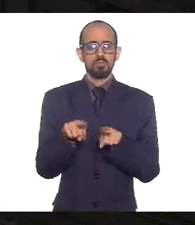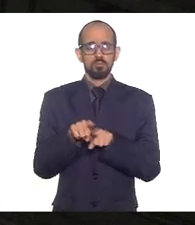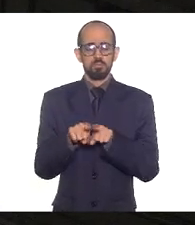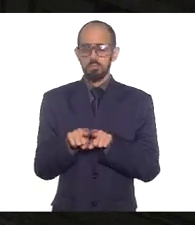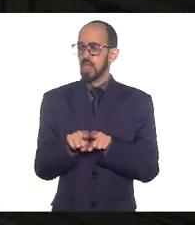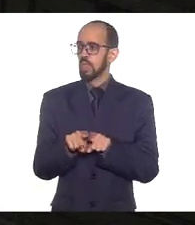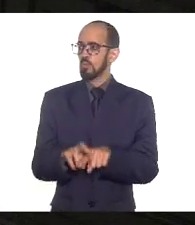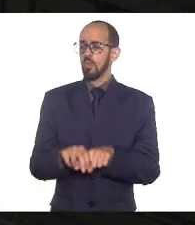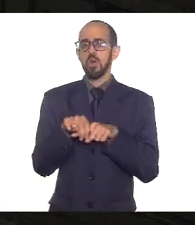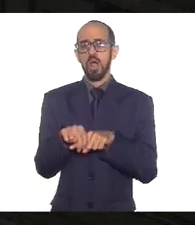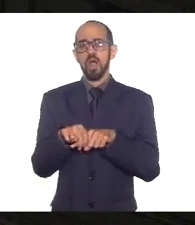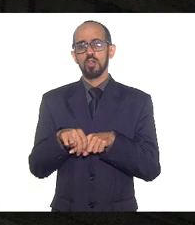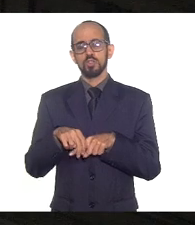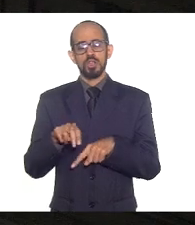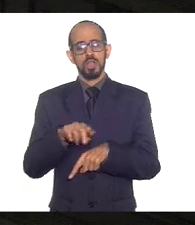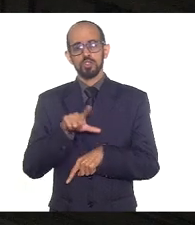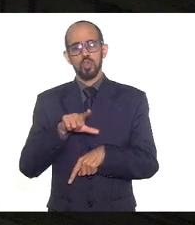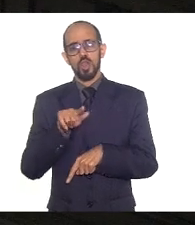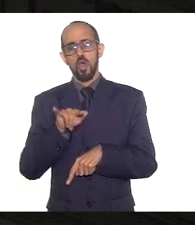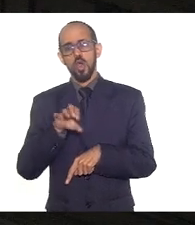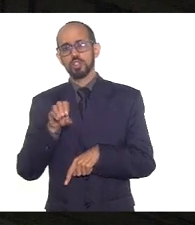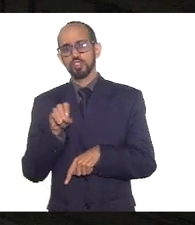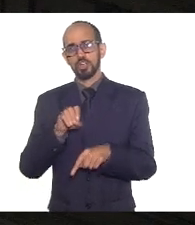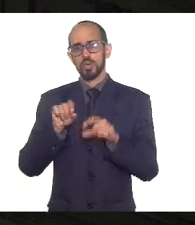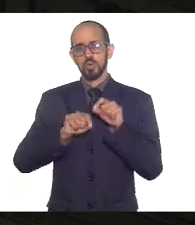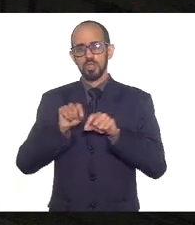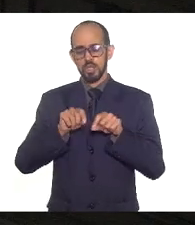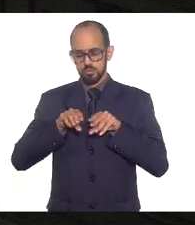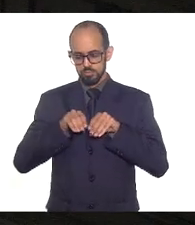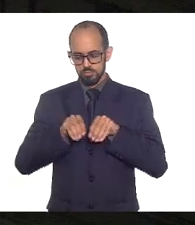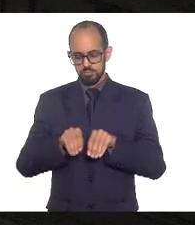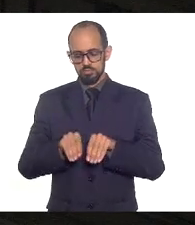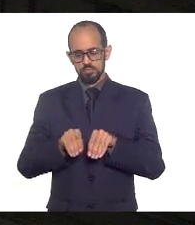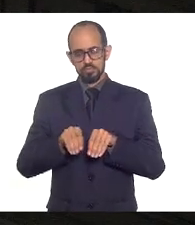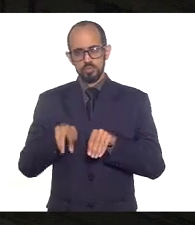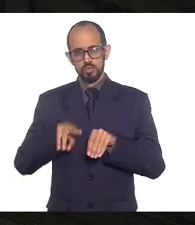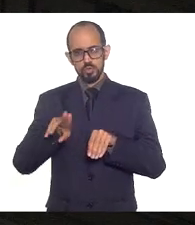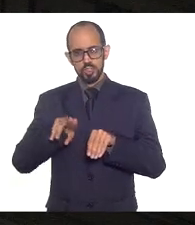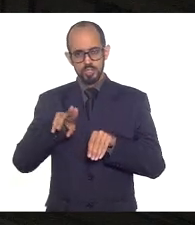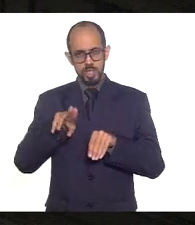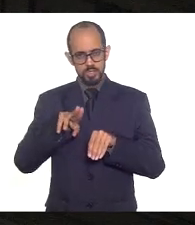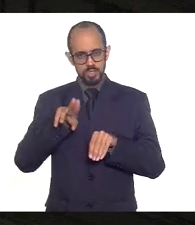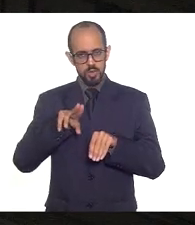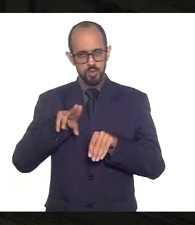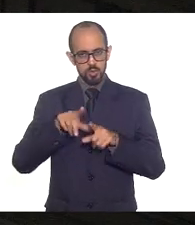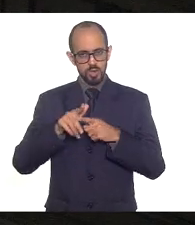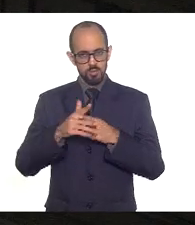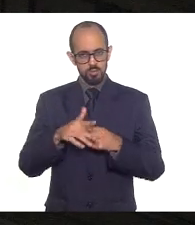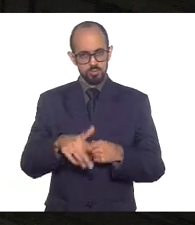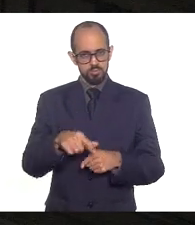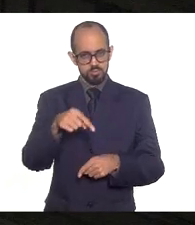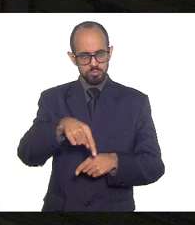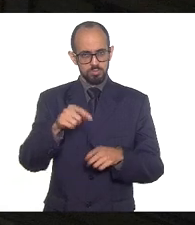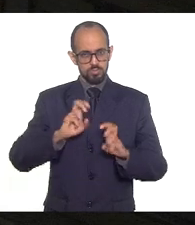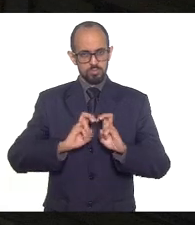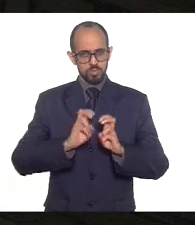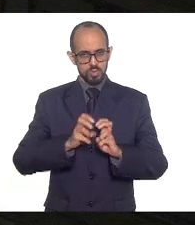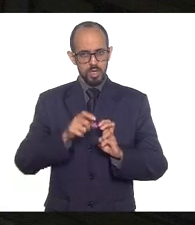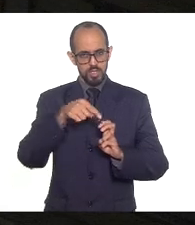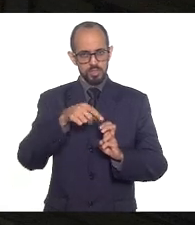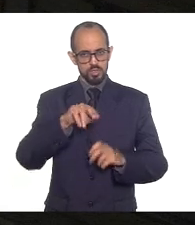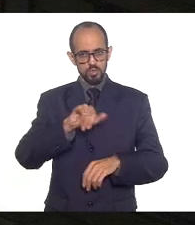a sua a sua lógica de manuseio cotidiano da manutenção de se Oi